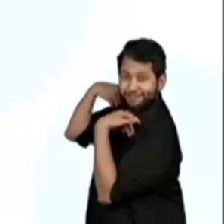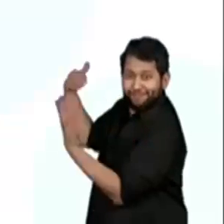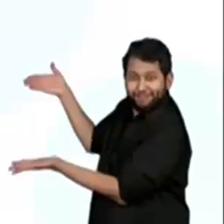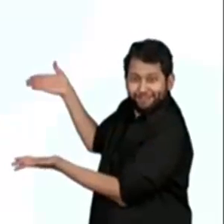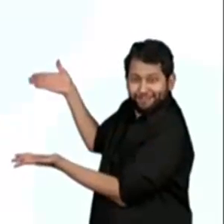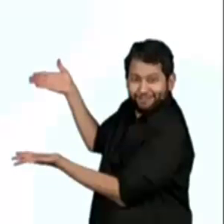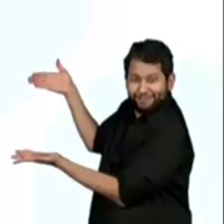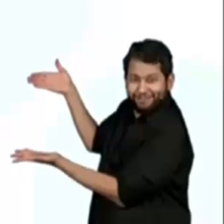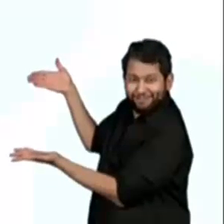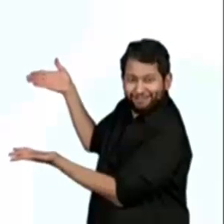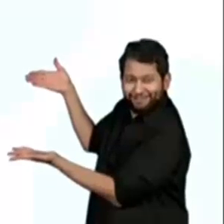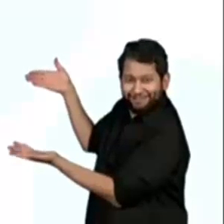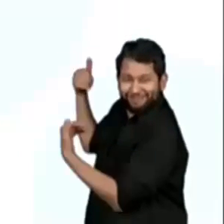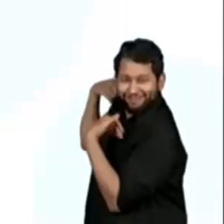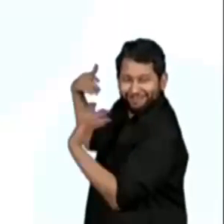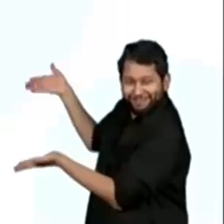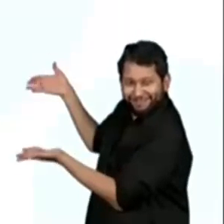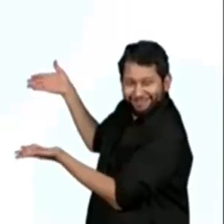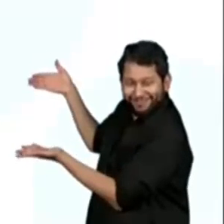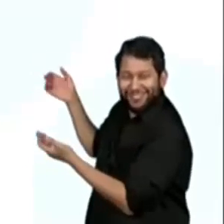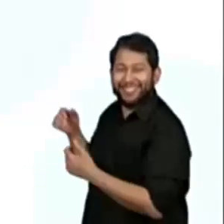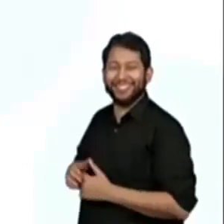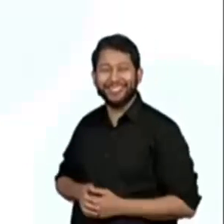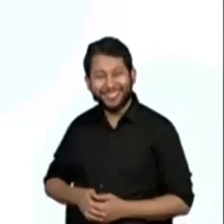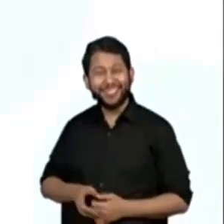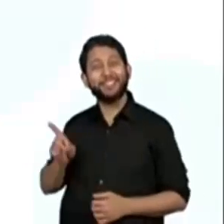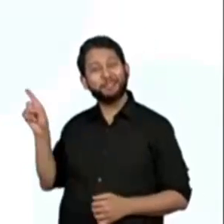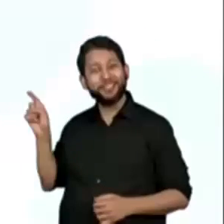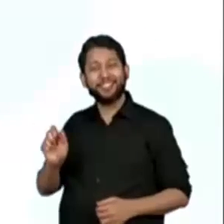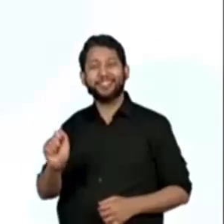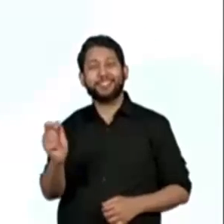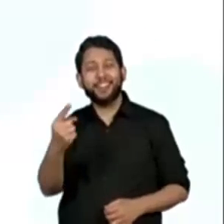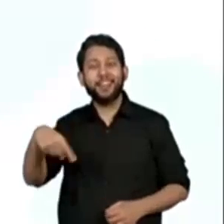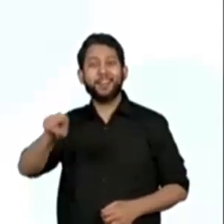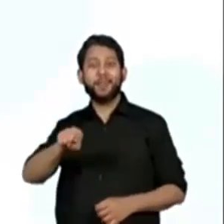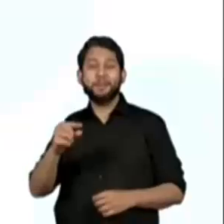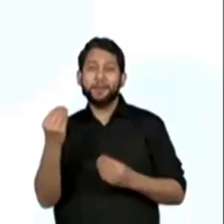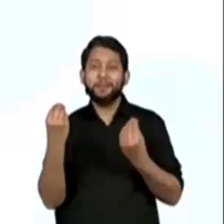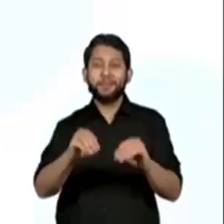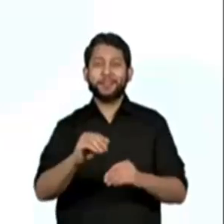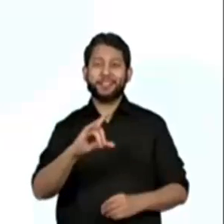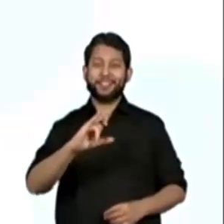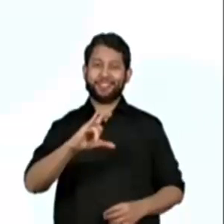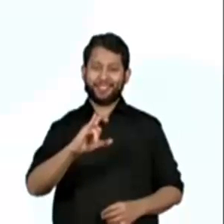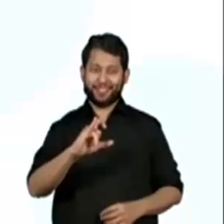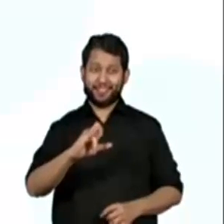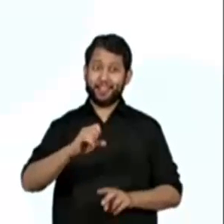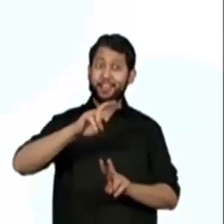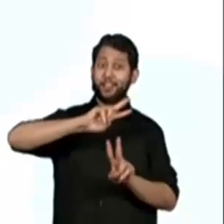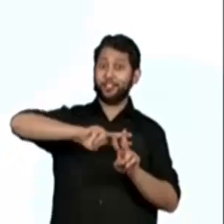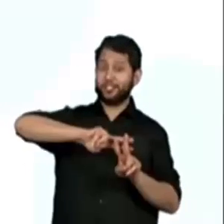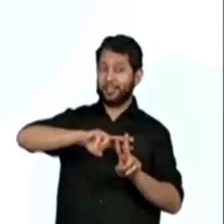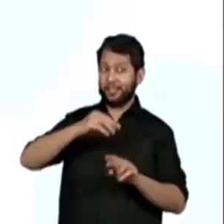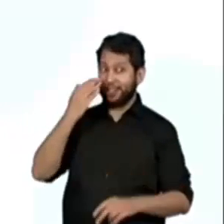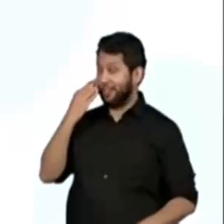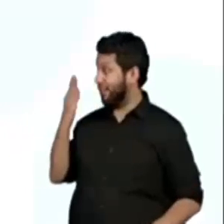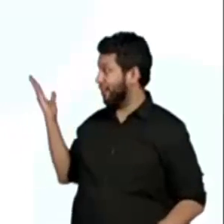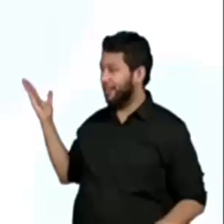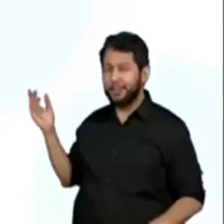mandam? Aê! Manda para a Alininha. E aproveita, coloca a nossa hashtag, que é a